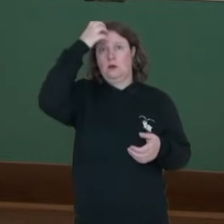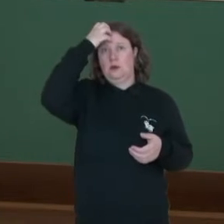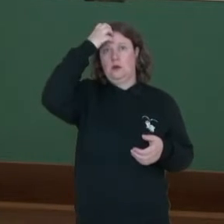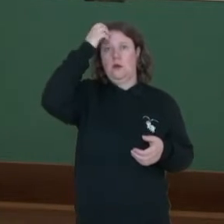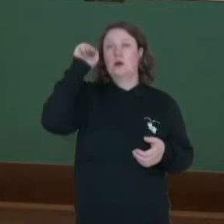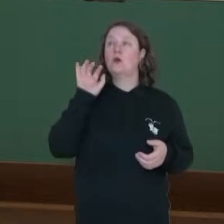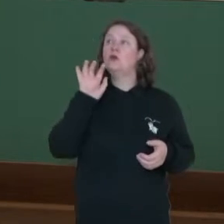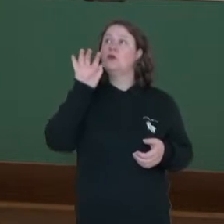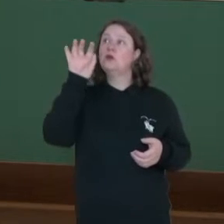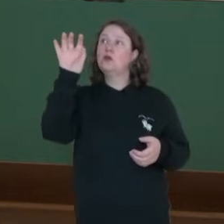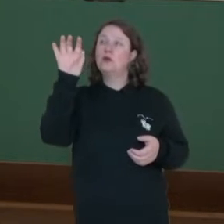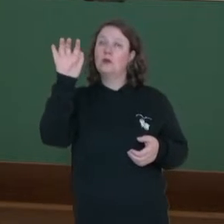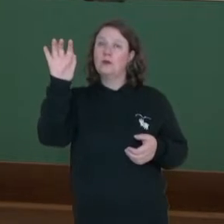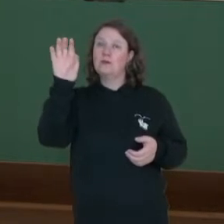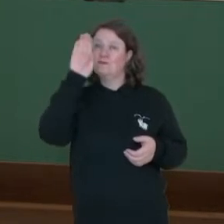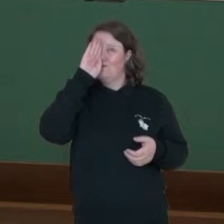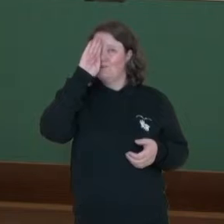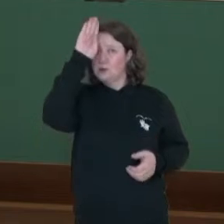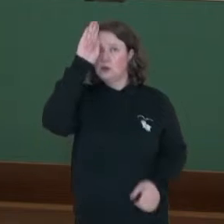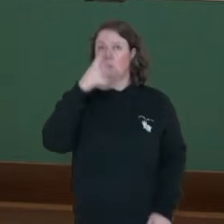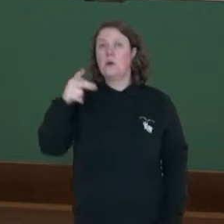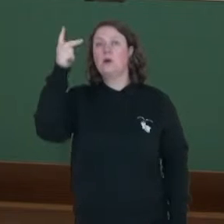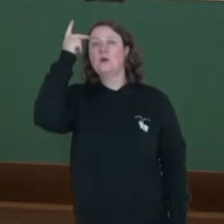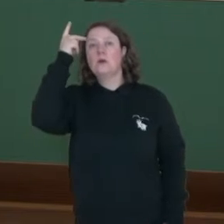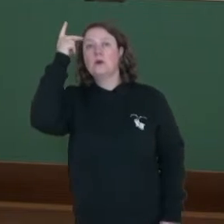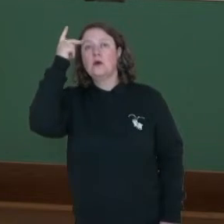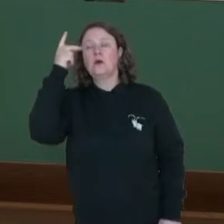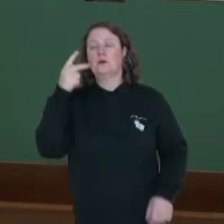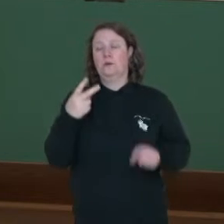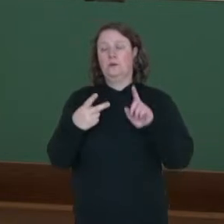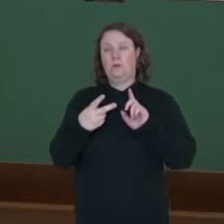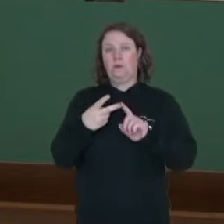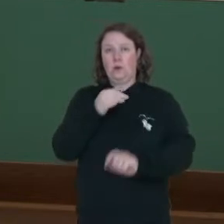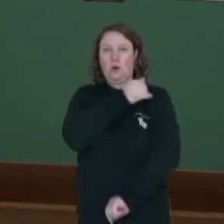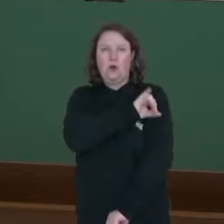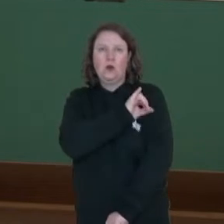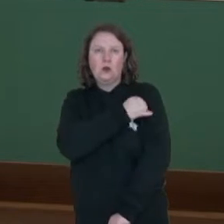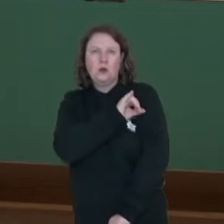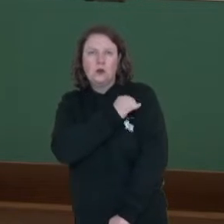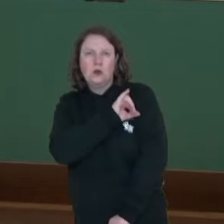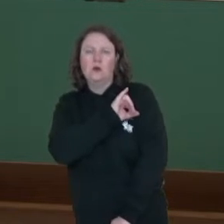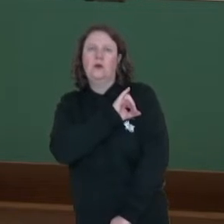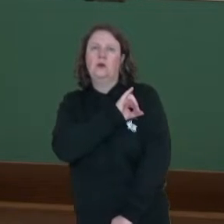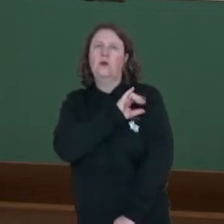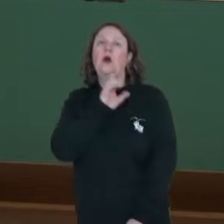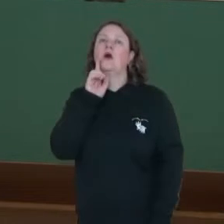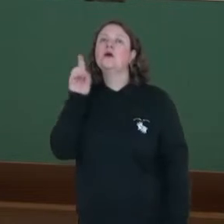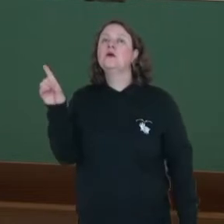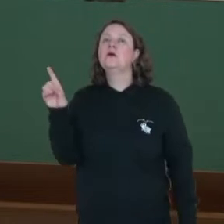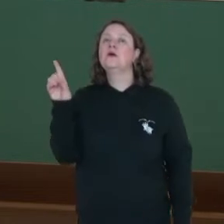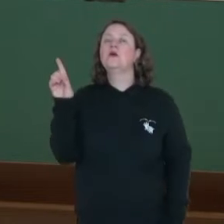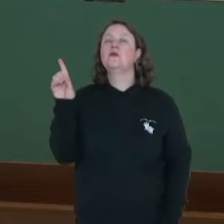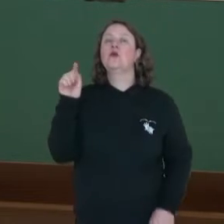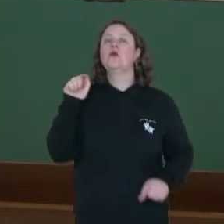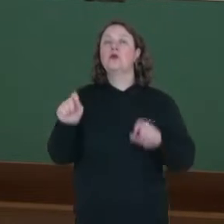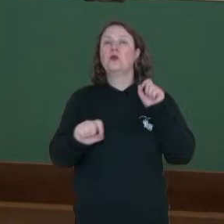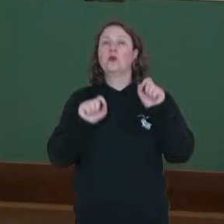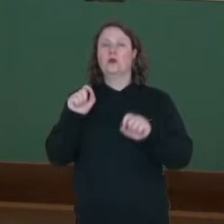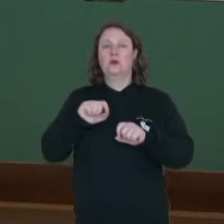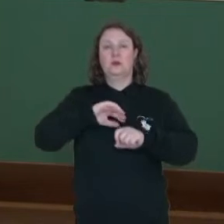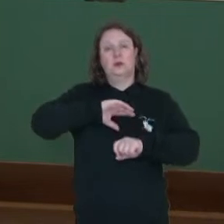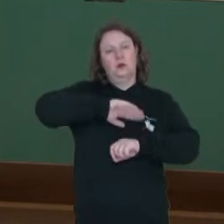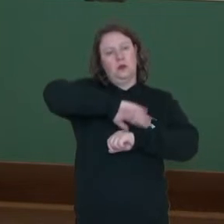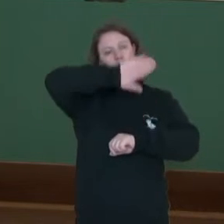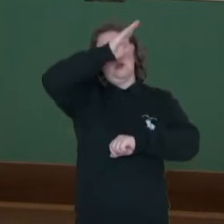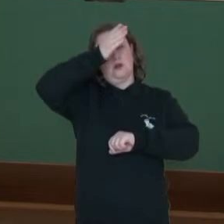produção, principalmente em São Paulo. No Rio de Janeiro, a geografia do estado do Rio de Janeiro, né, as serras,